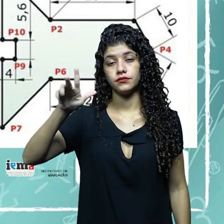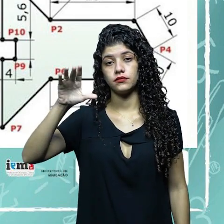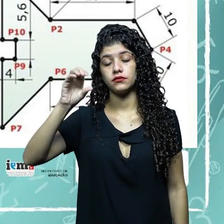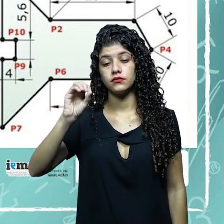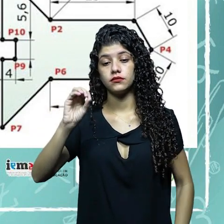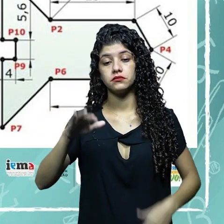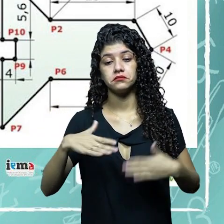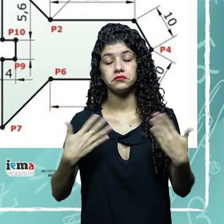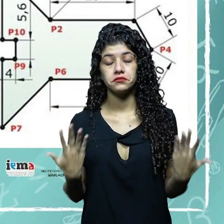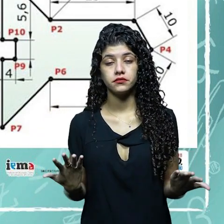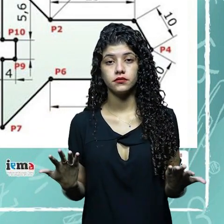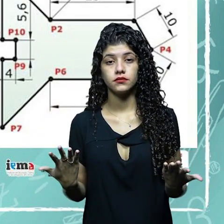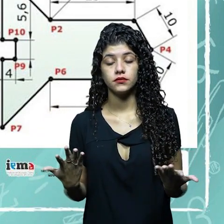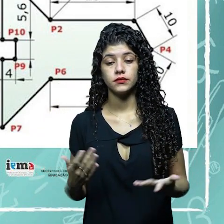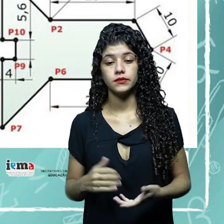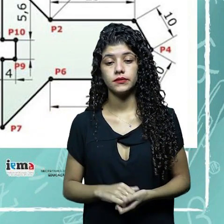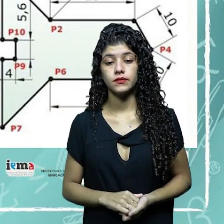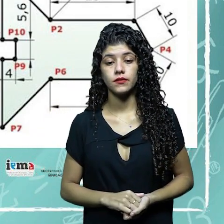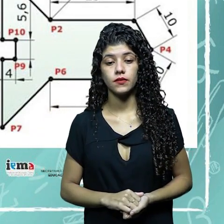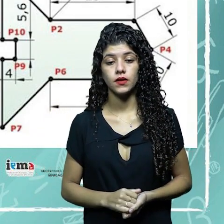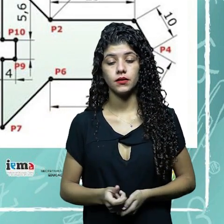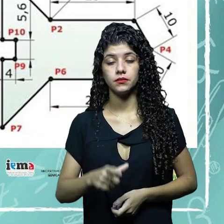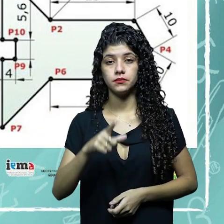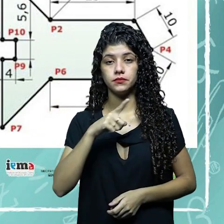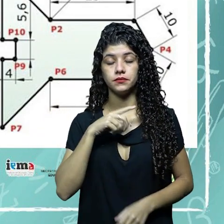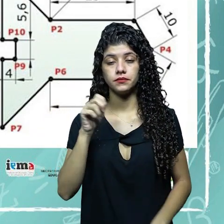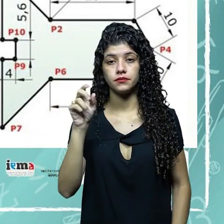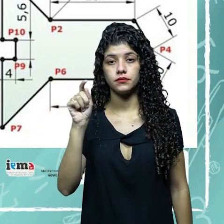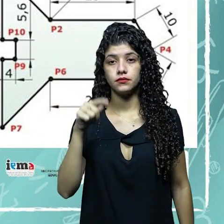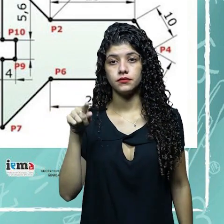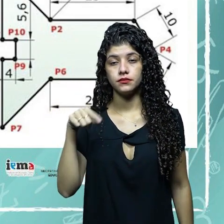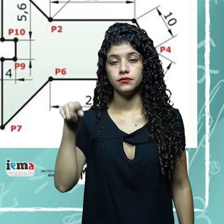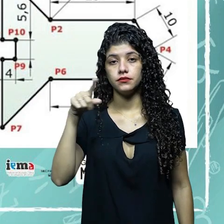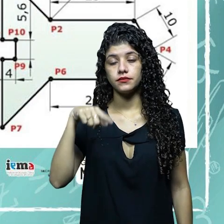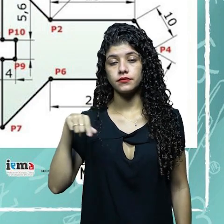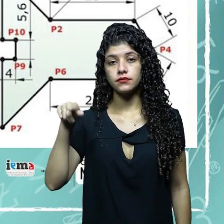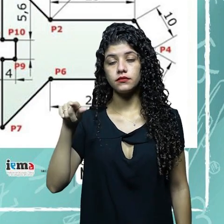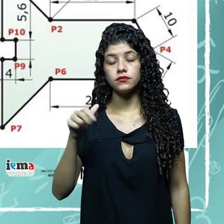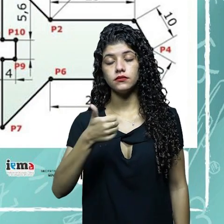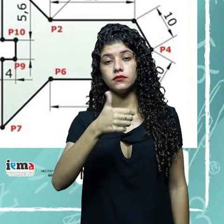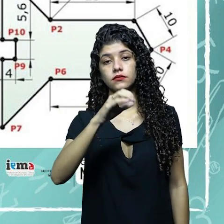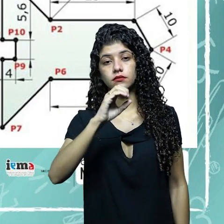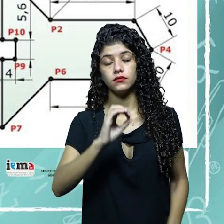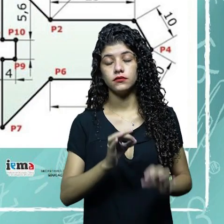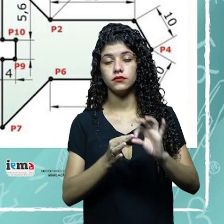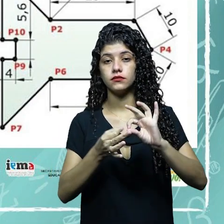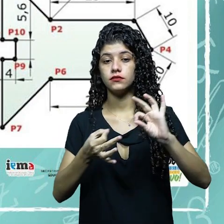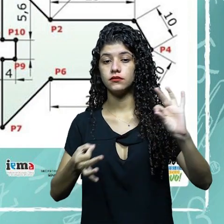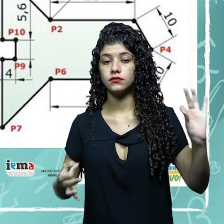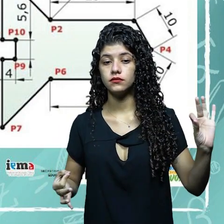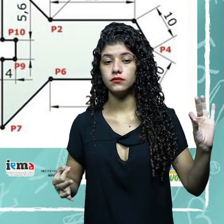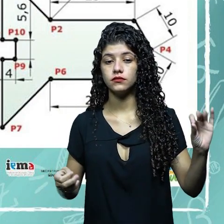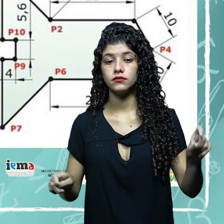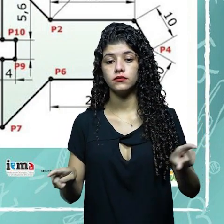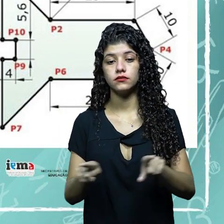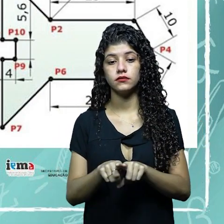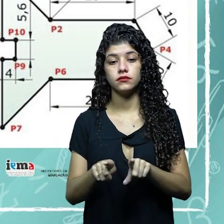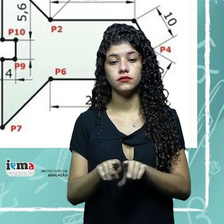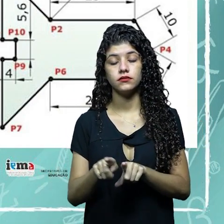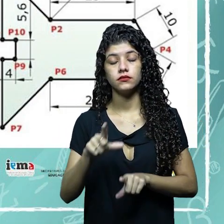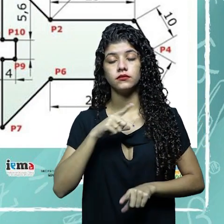Eu tenho o arroba 10, que é a distância, e eu tenho, vou especificar um ângulo